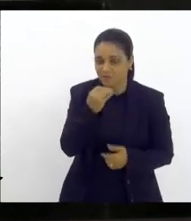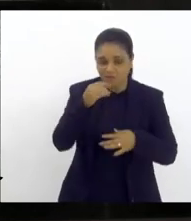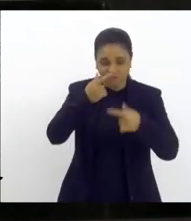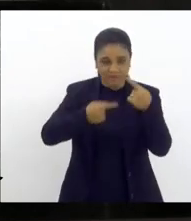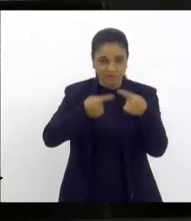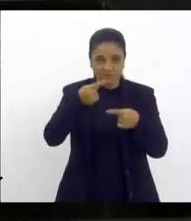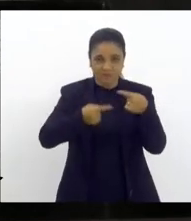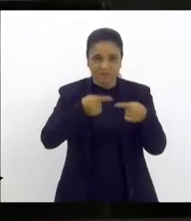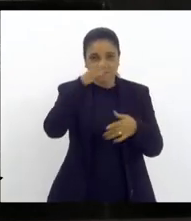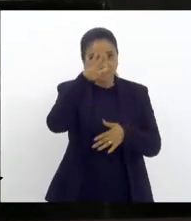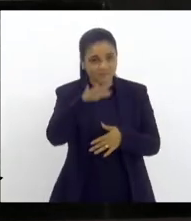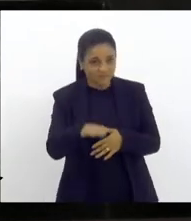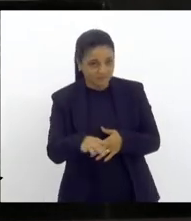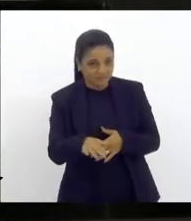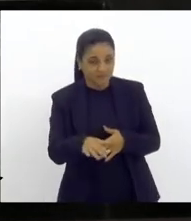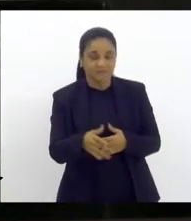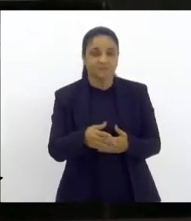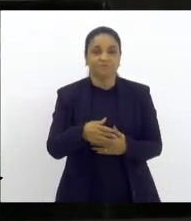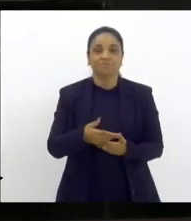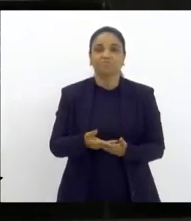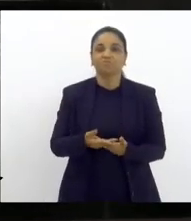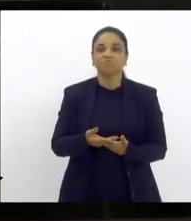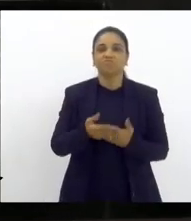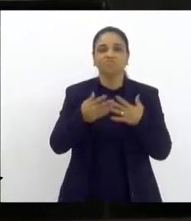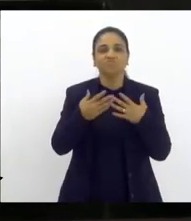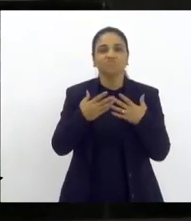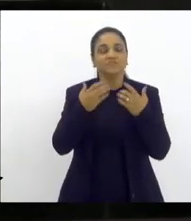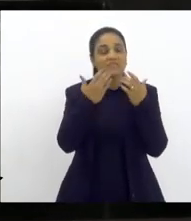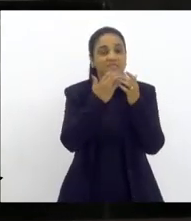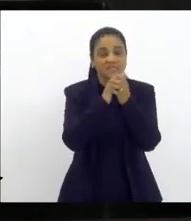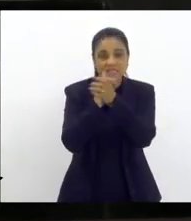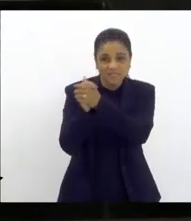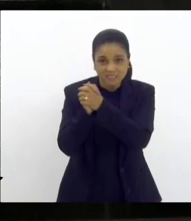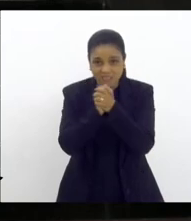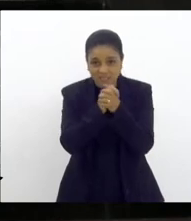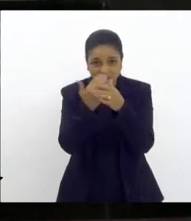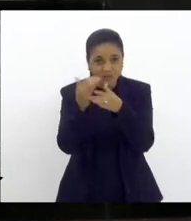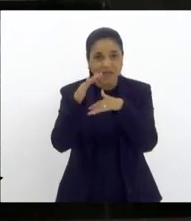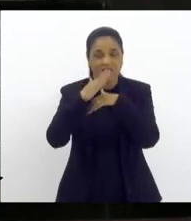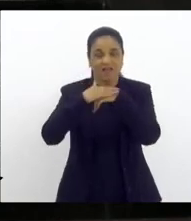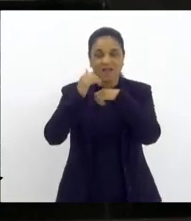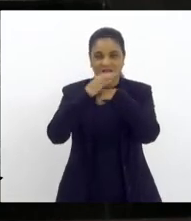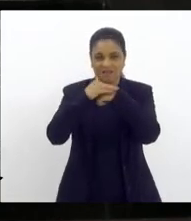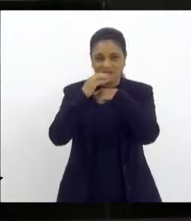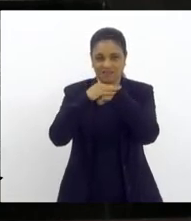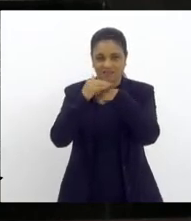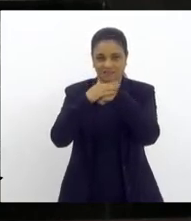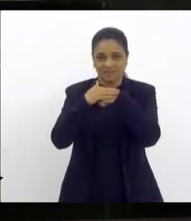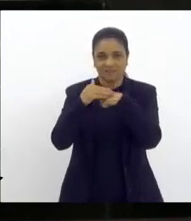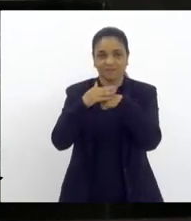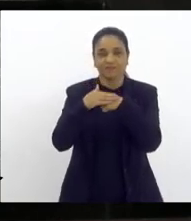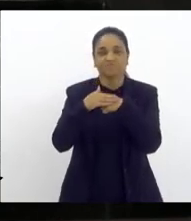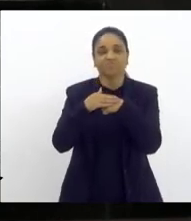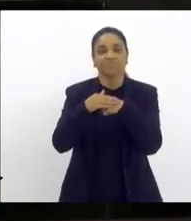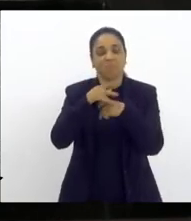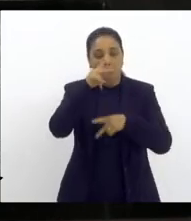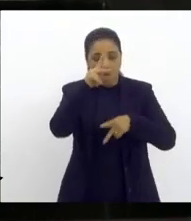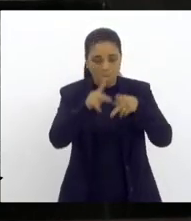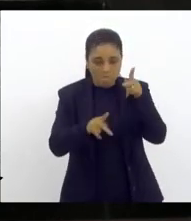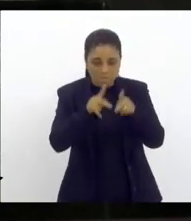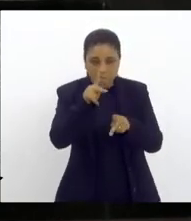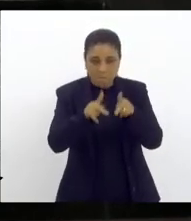dessa tarde e fazer uma saudação muito carinhosa a frente Popular